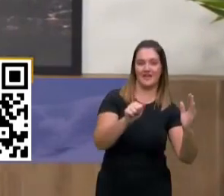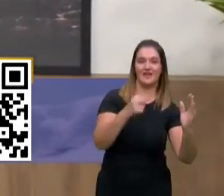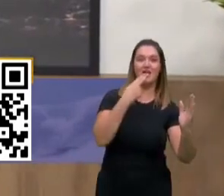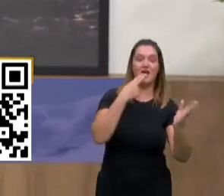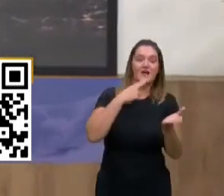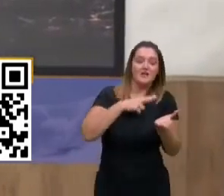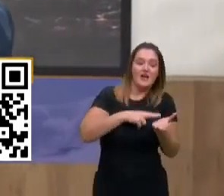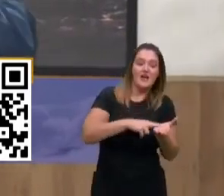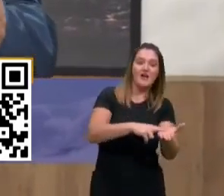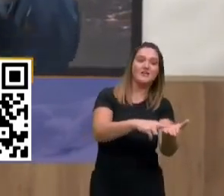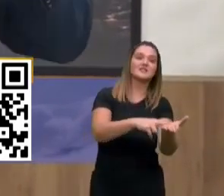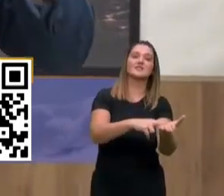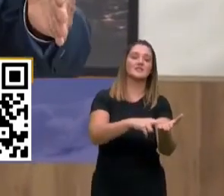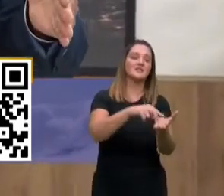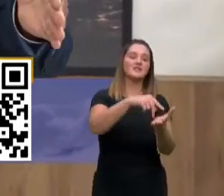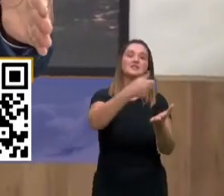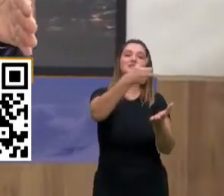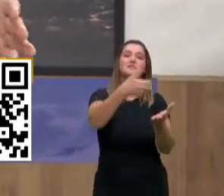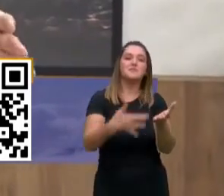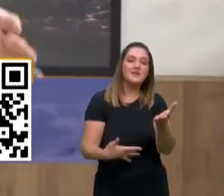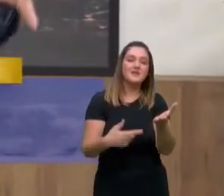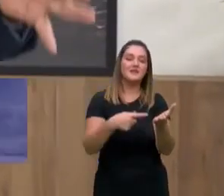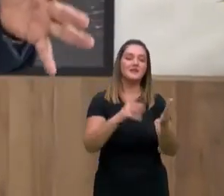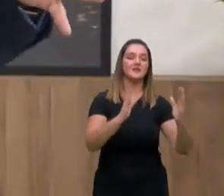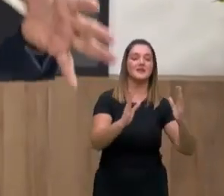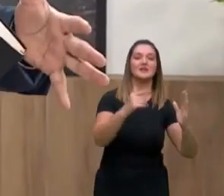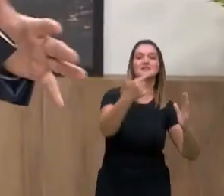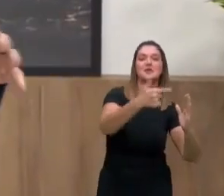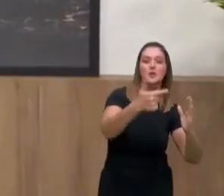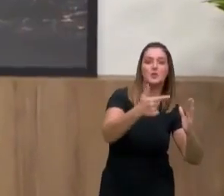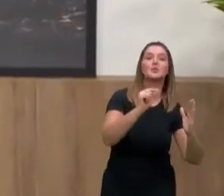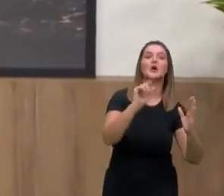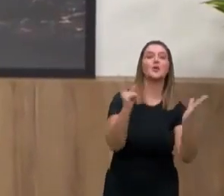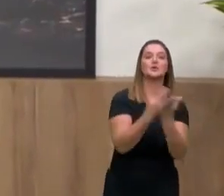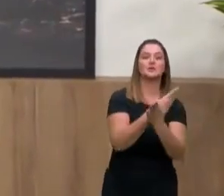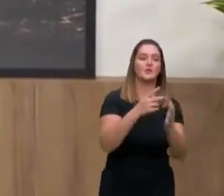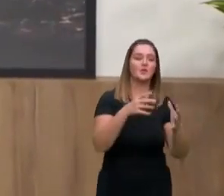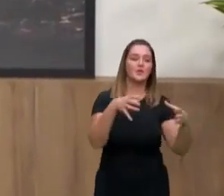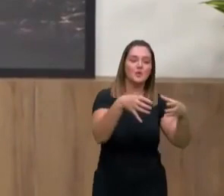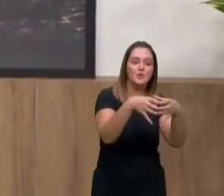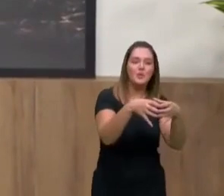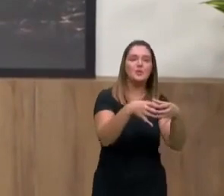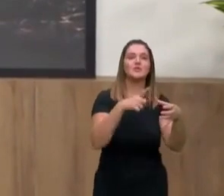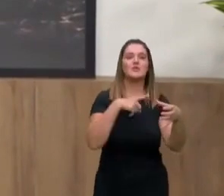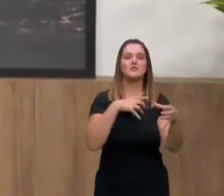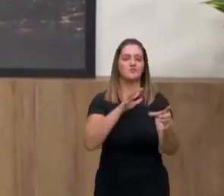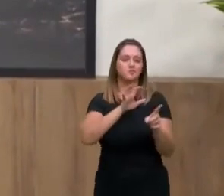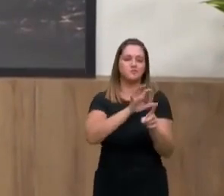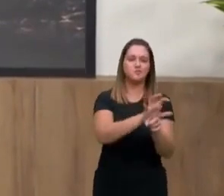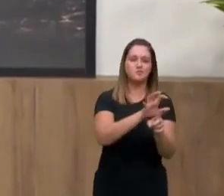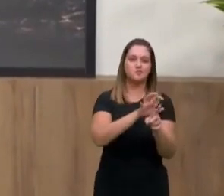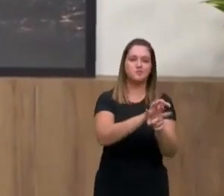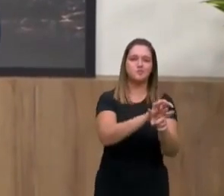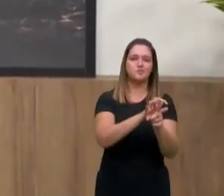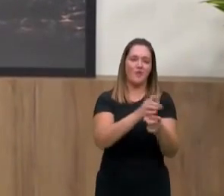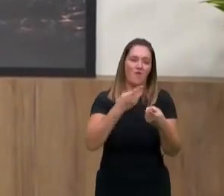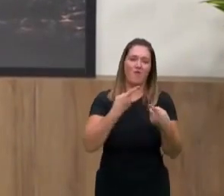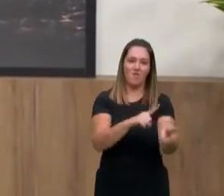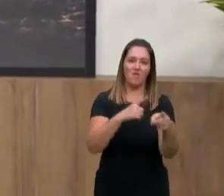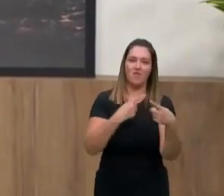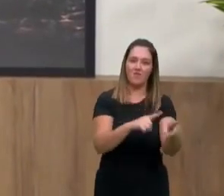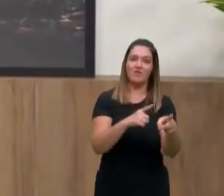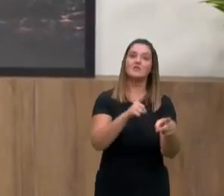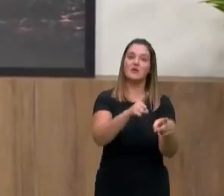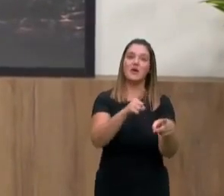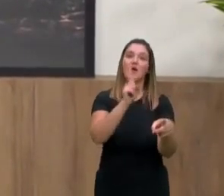a Esmirna revela que essa segunda fase a igreja sofreu pressões e perseguições. Aqui nós temos 10 anos